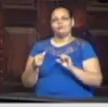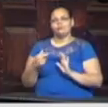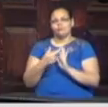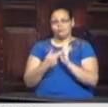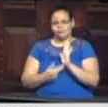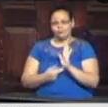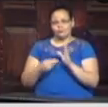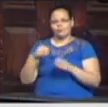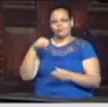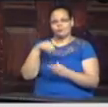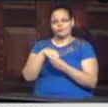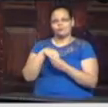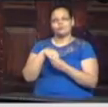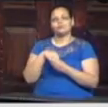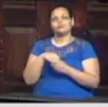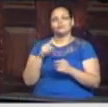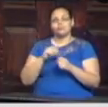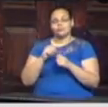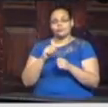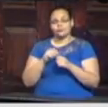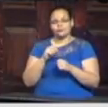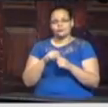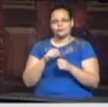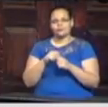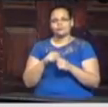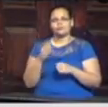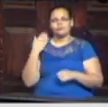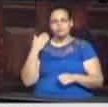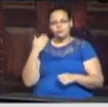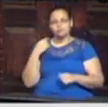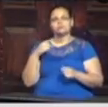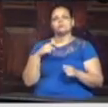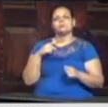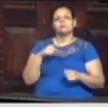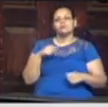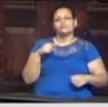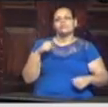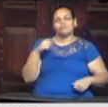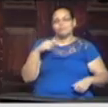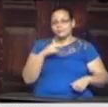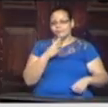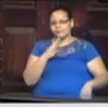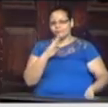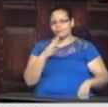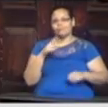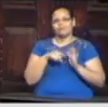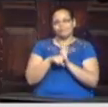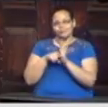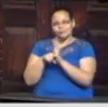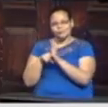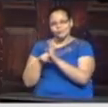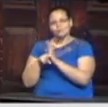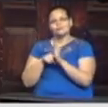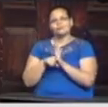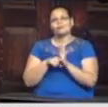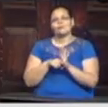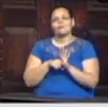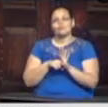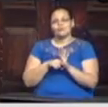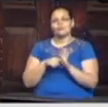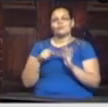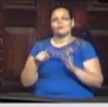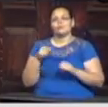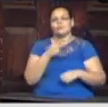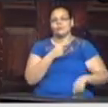interno, que foi feito à época por estudiosos, como aqui ontem já citei. Então, a